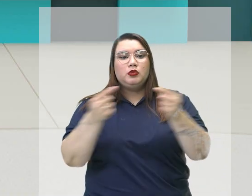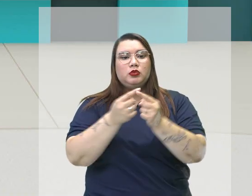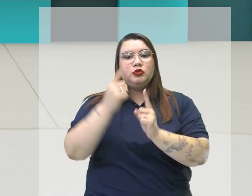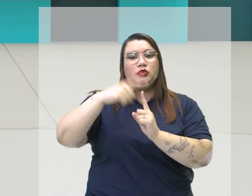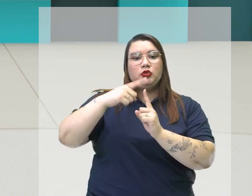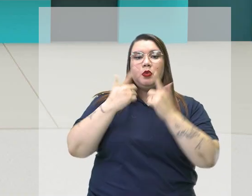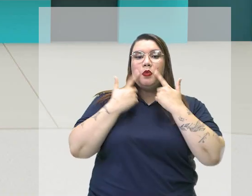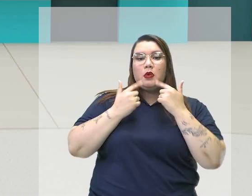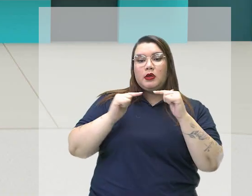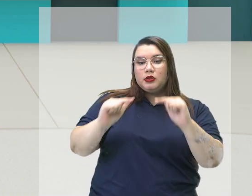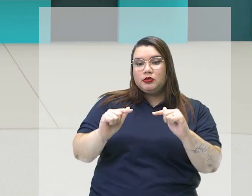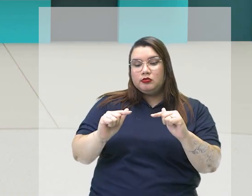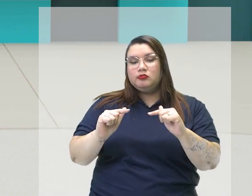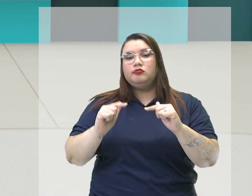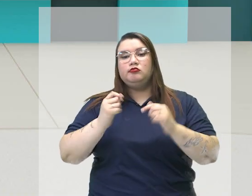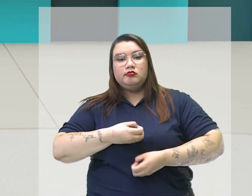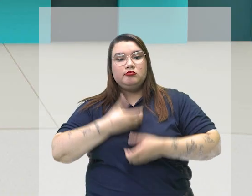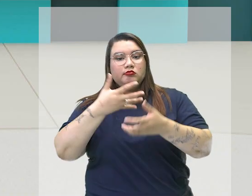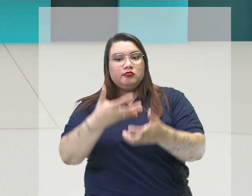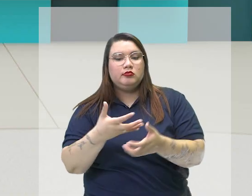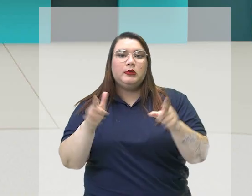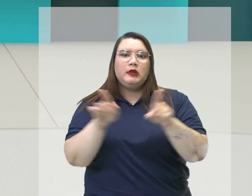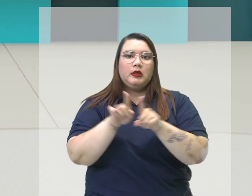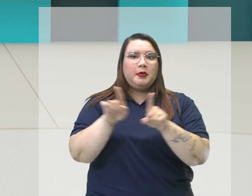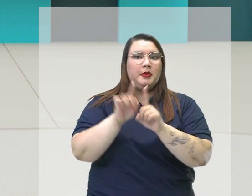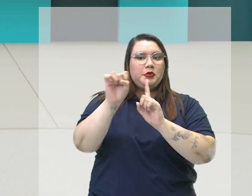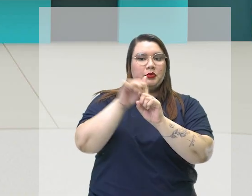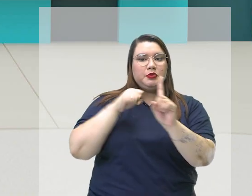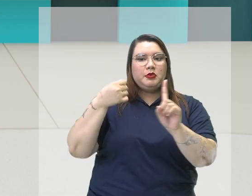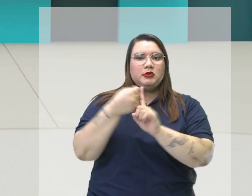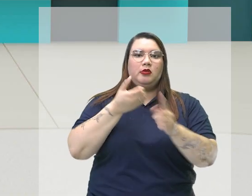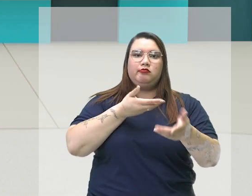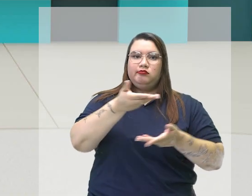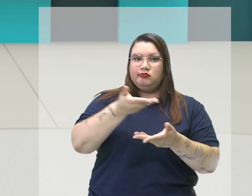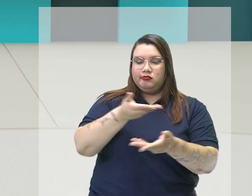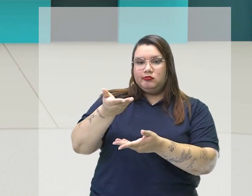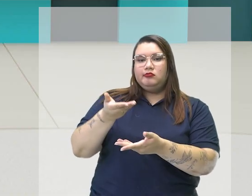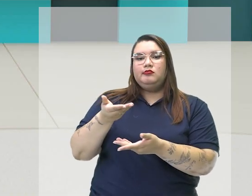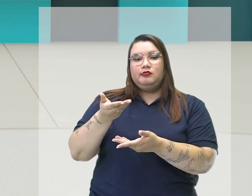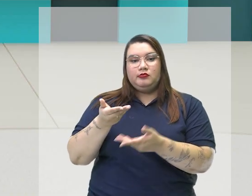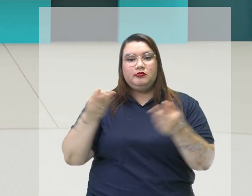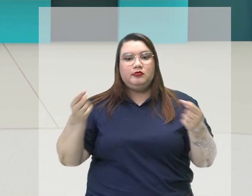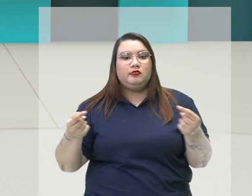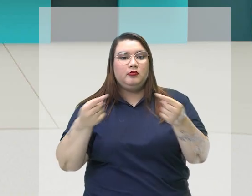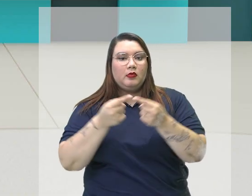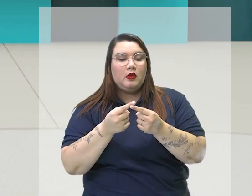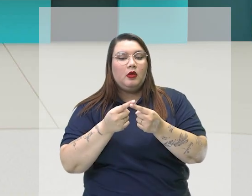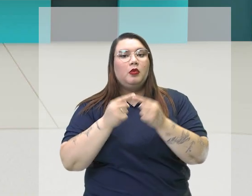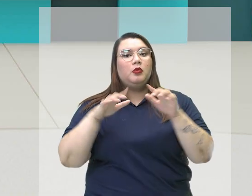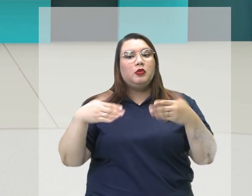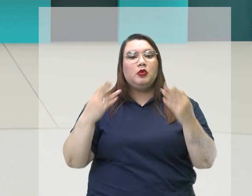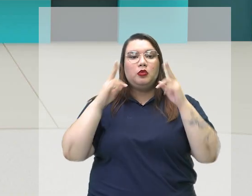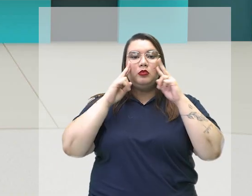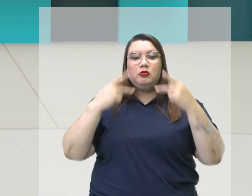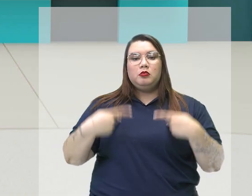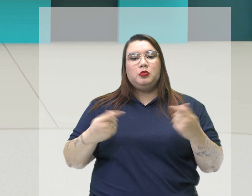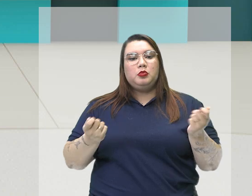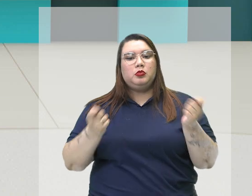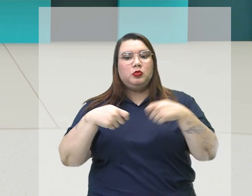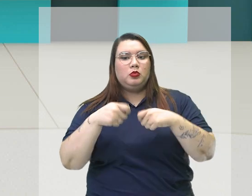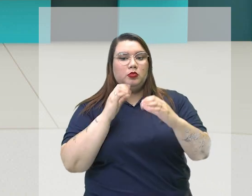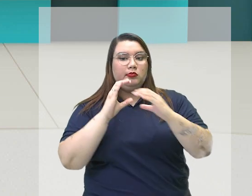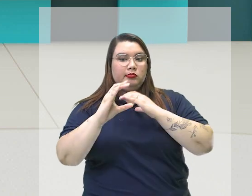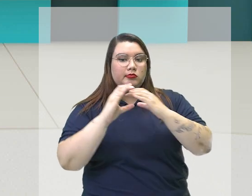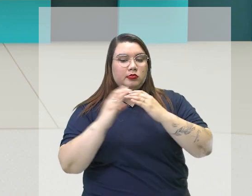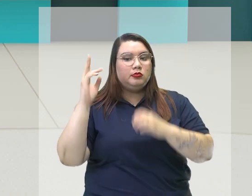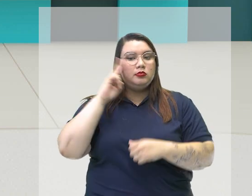se constituem como formas de linguagem, expressão e interação social. Através delas, o